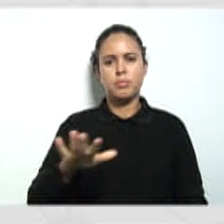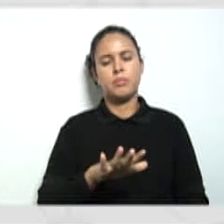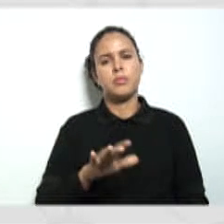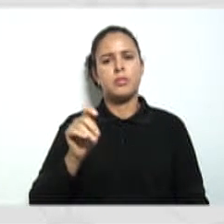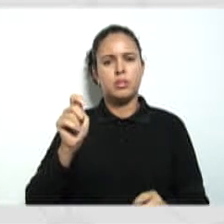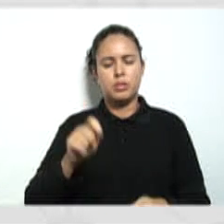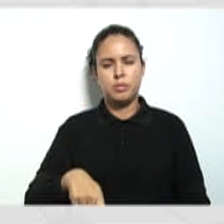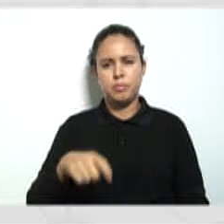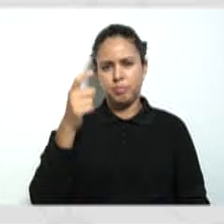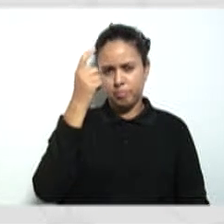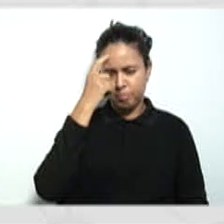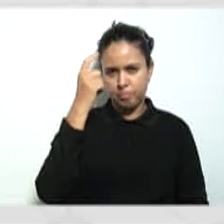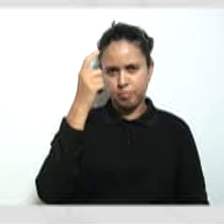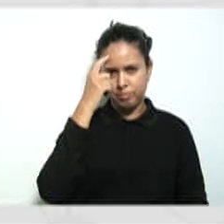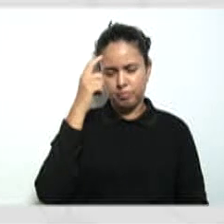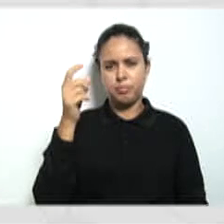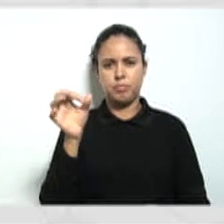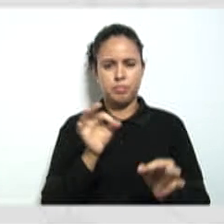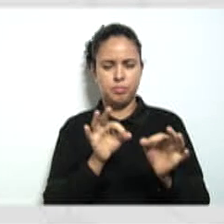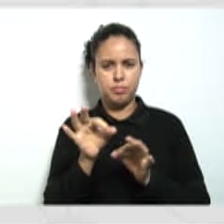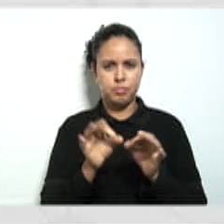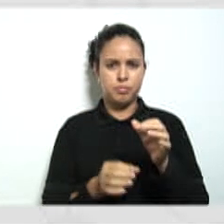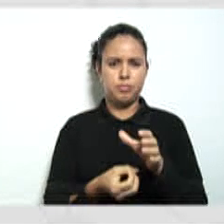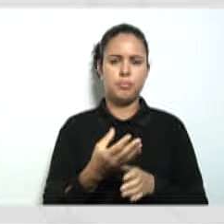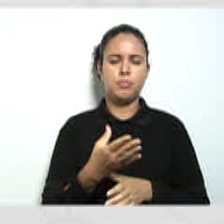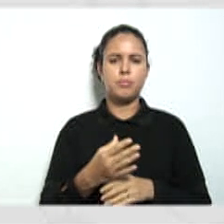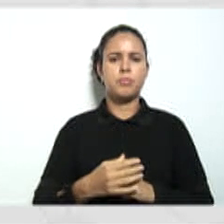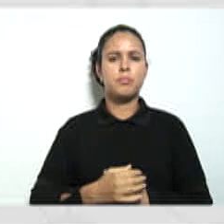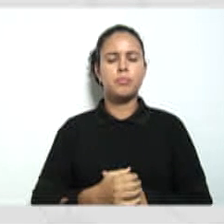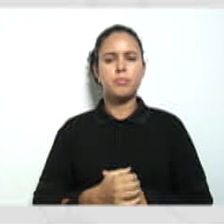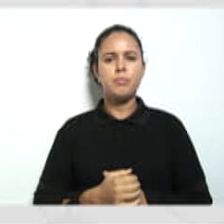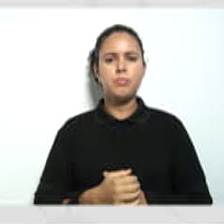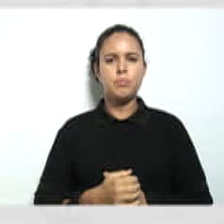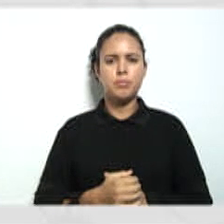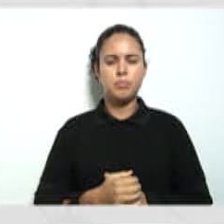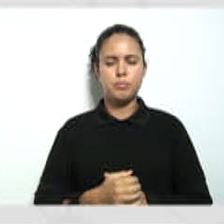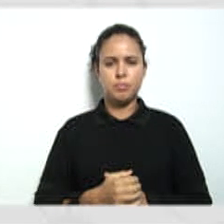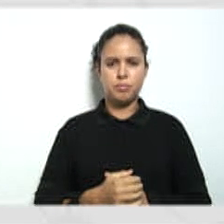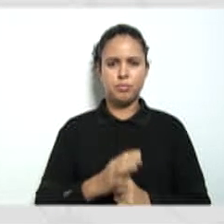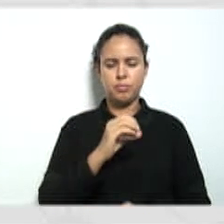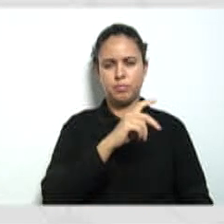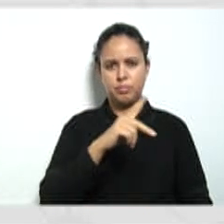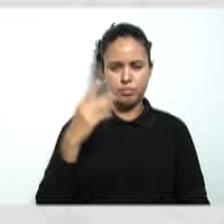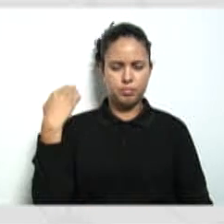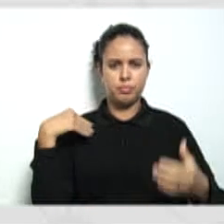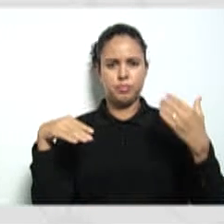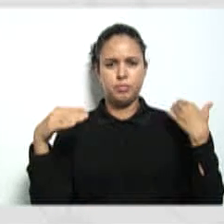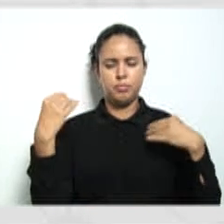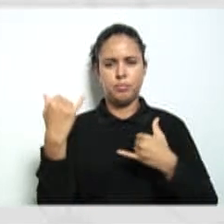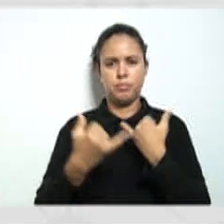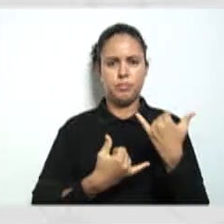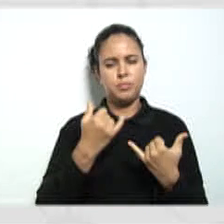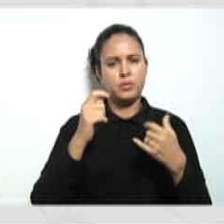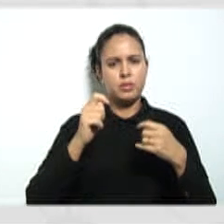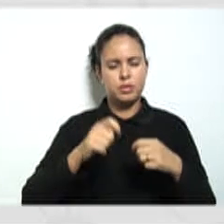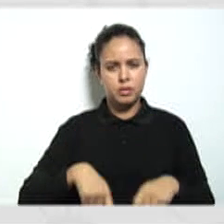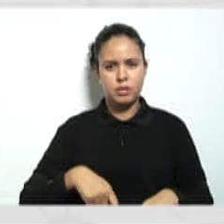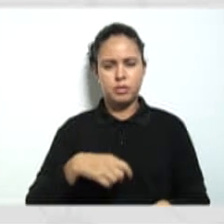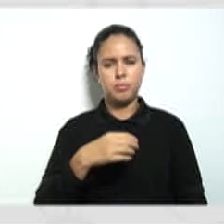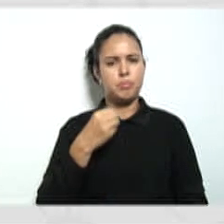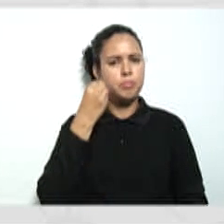pensadas, planejadas e constituídas. As cooperativas de turismo e lazer são uma forma de experimentar verdadeiramente